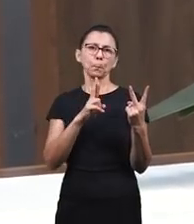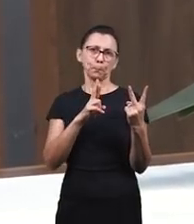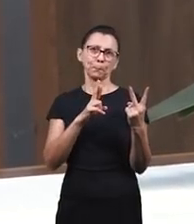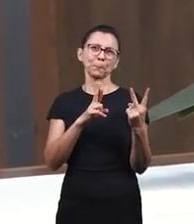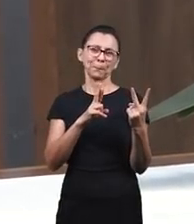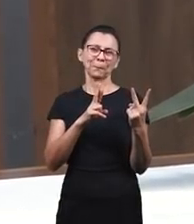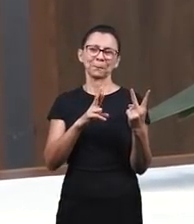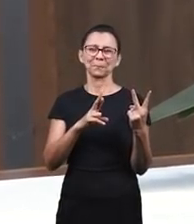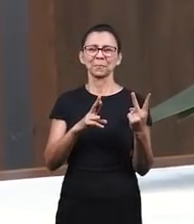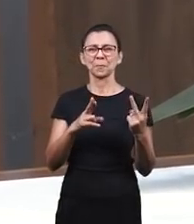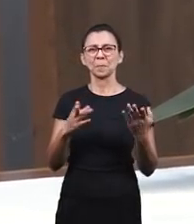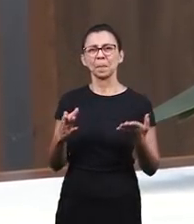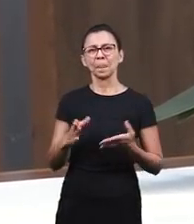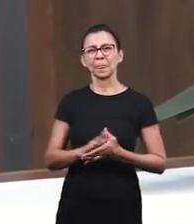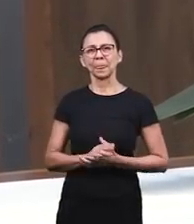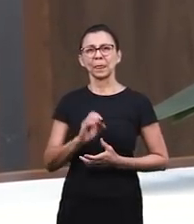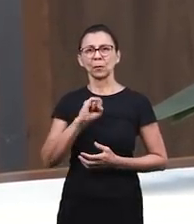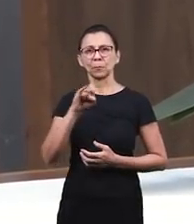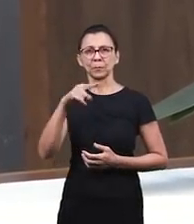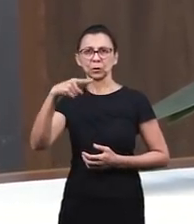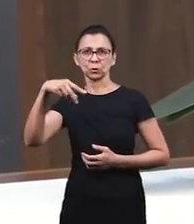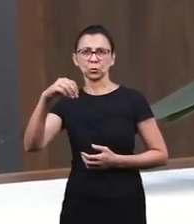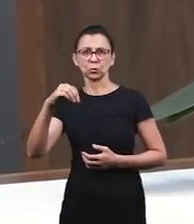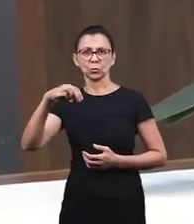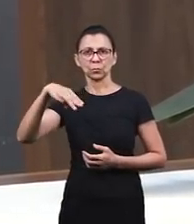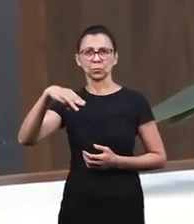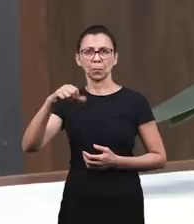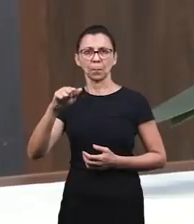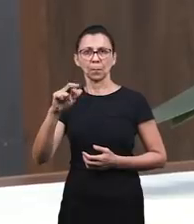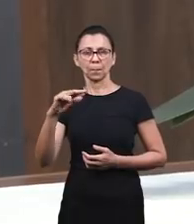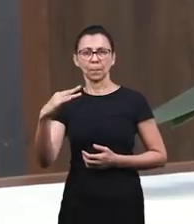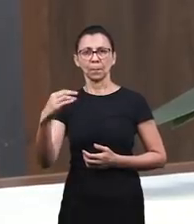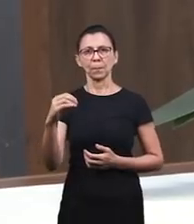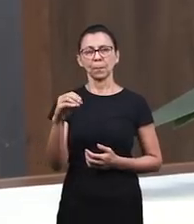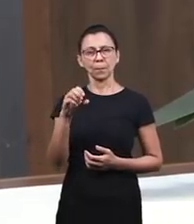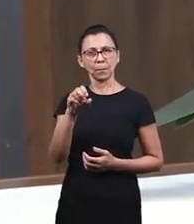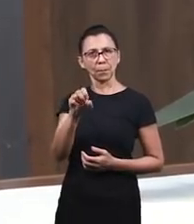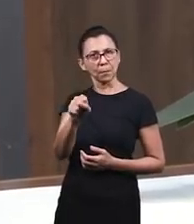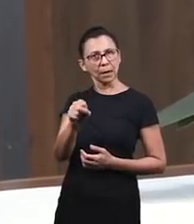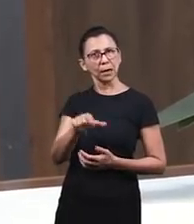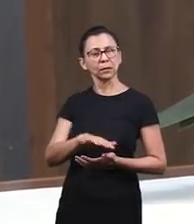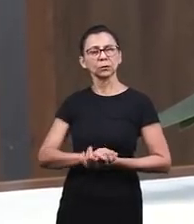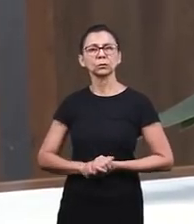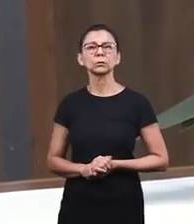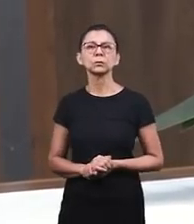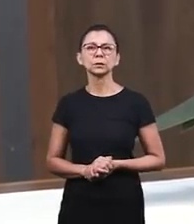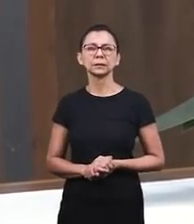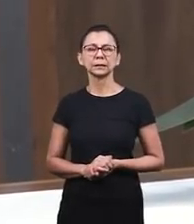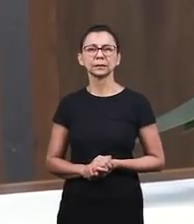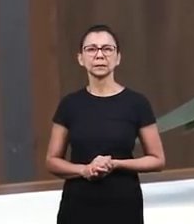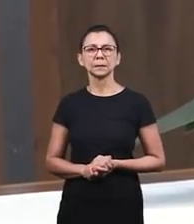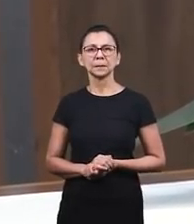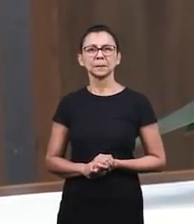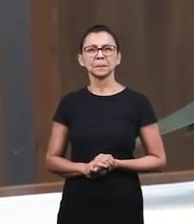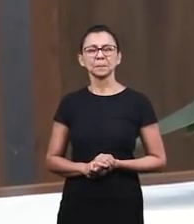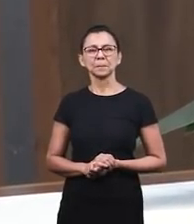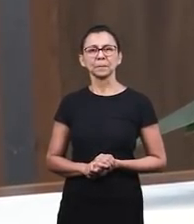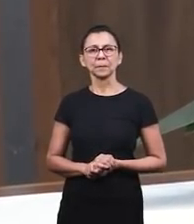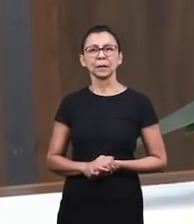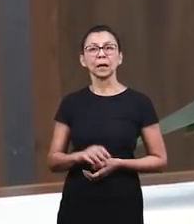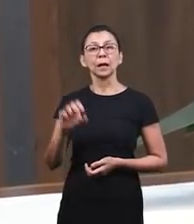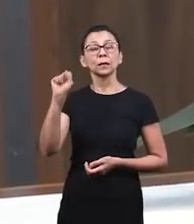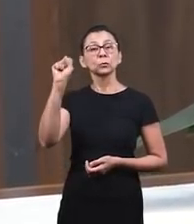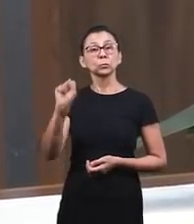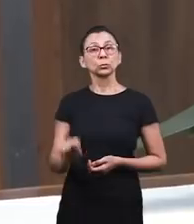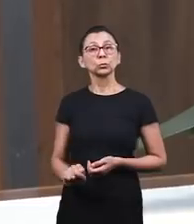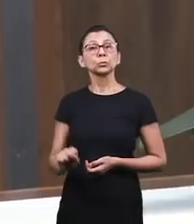a participação do diácono João Marcos. João Marcos é da igreja de Cidade Nova, em Marabá, na região sul do Pará,